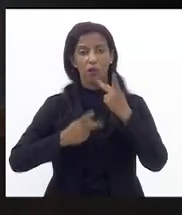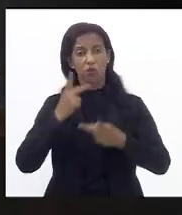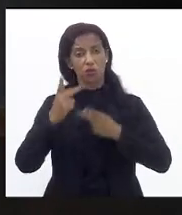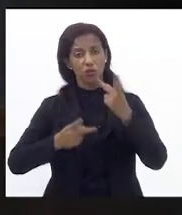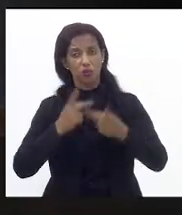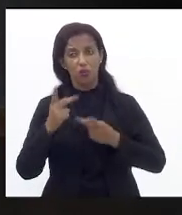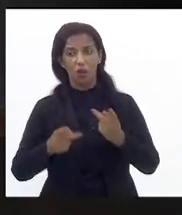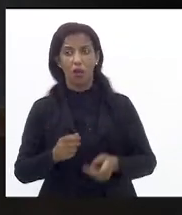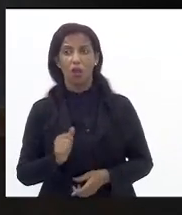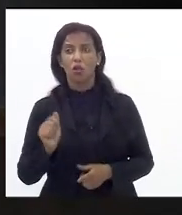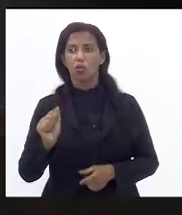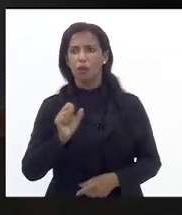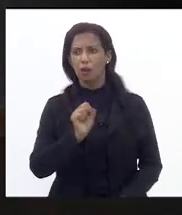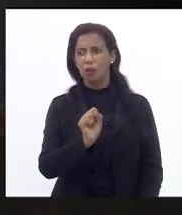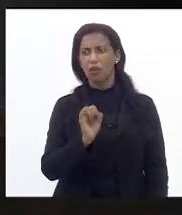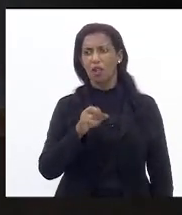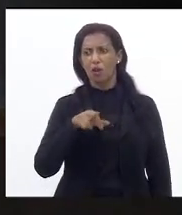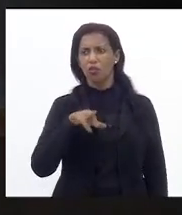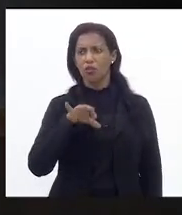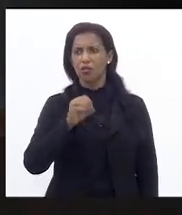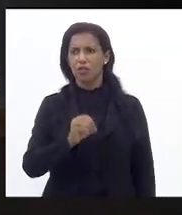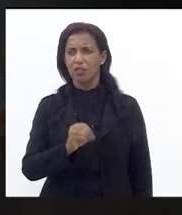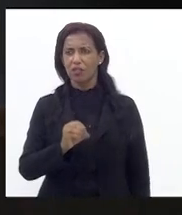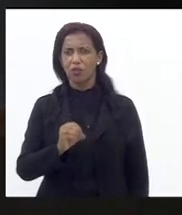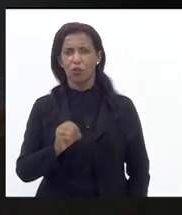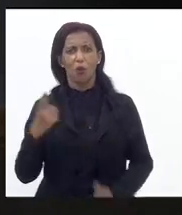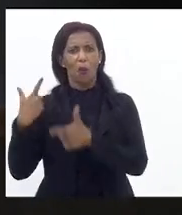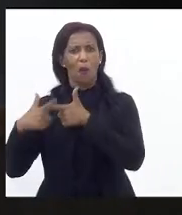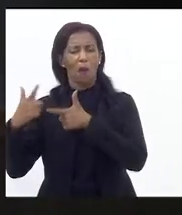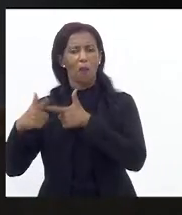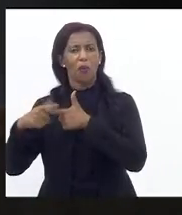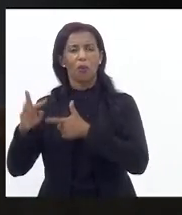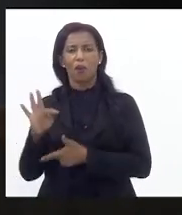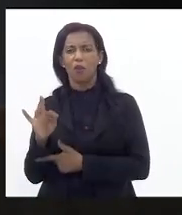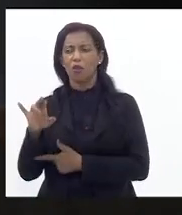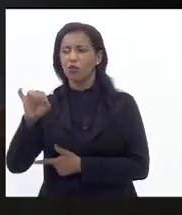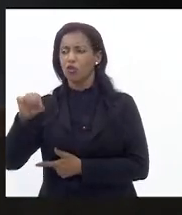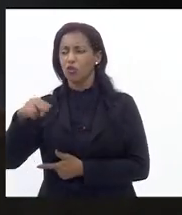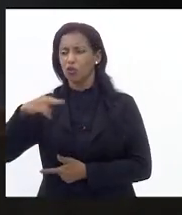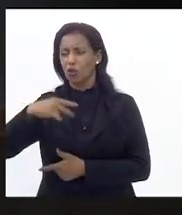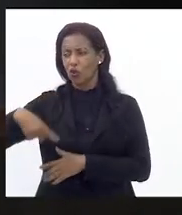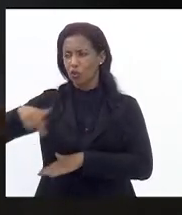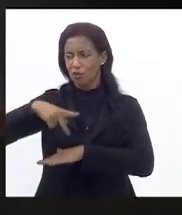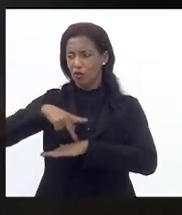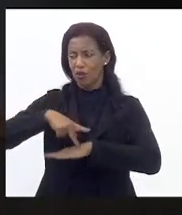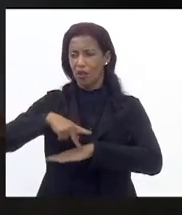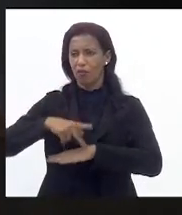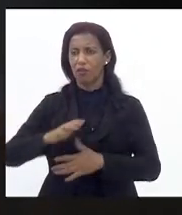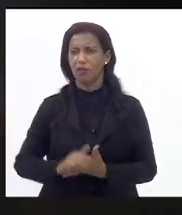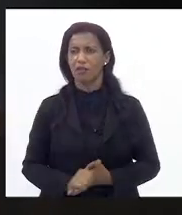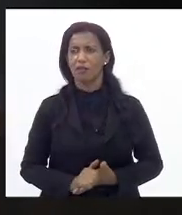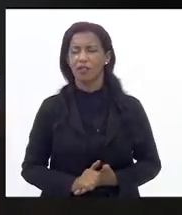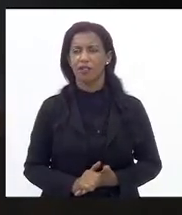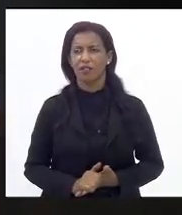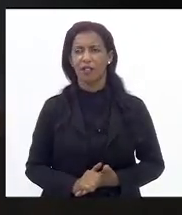a síndrome de Estocolmo do Tesouro Nacional que ao ser tão